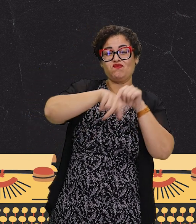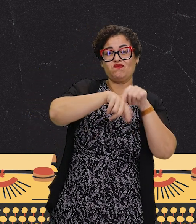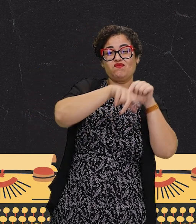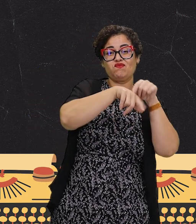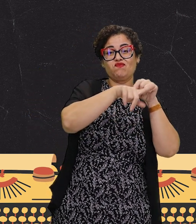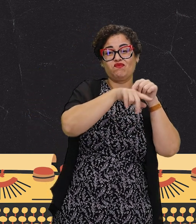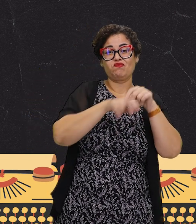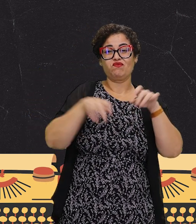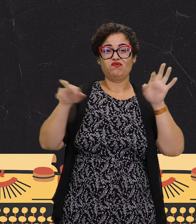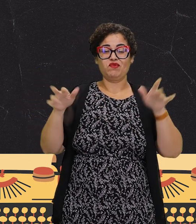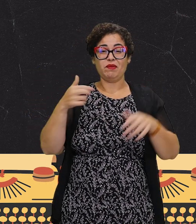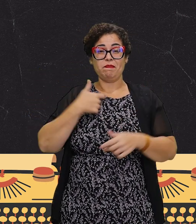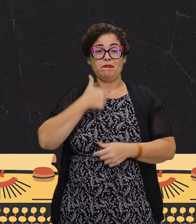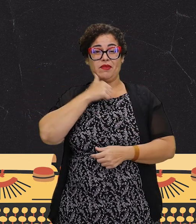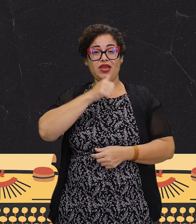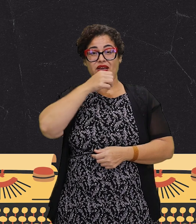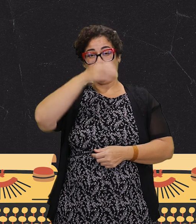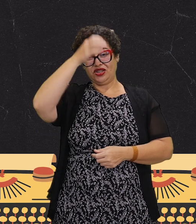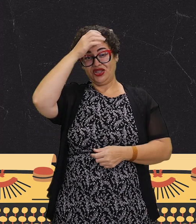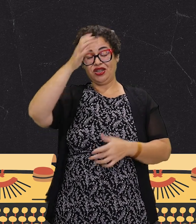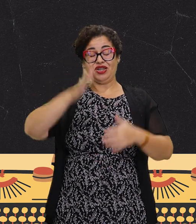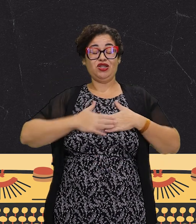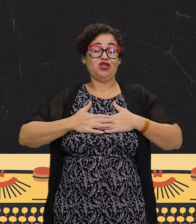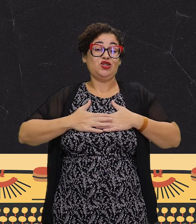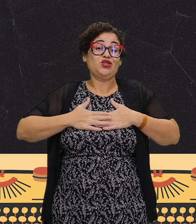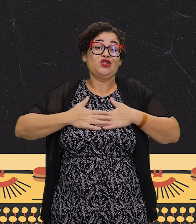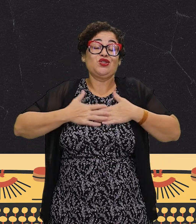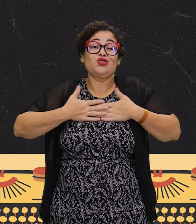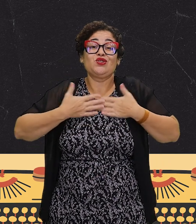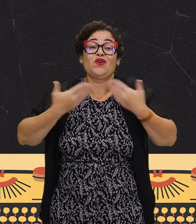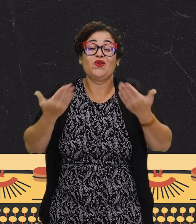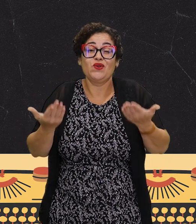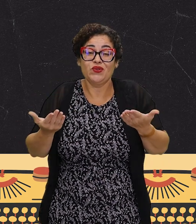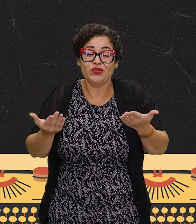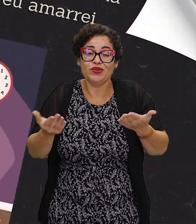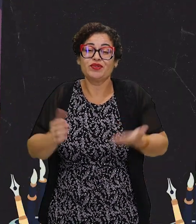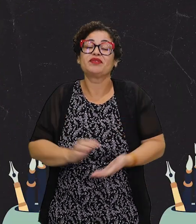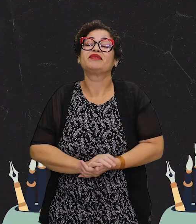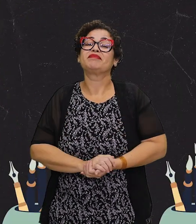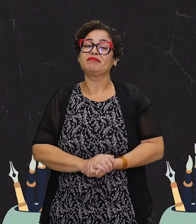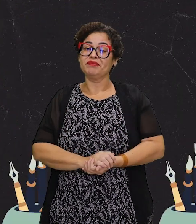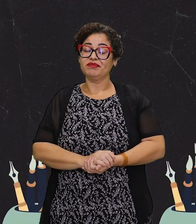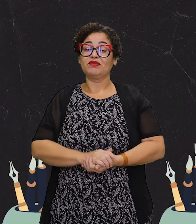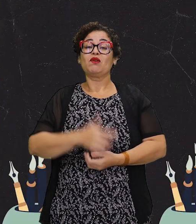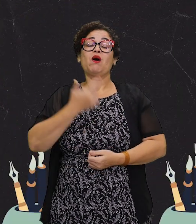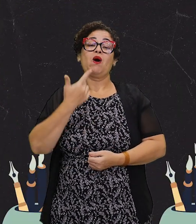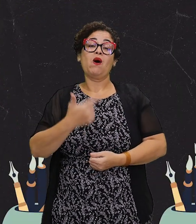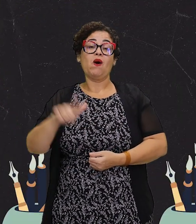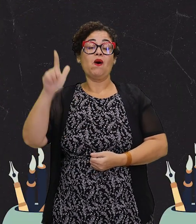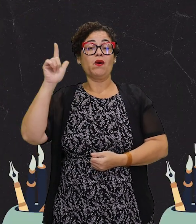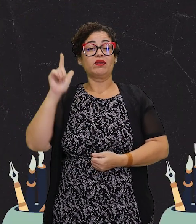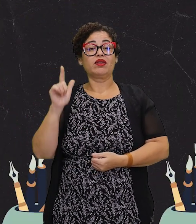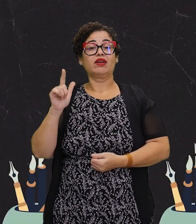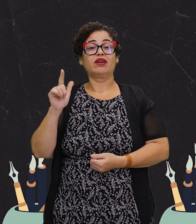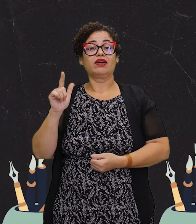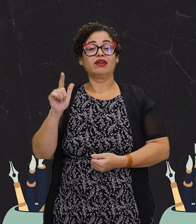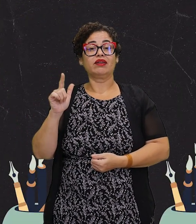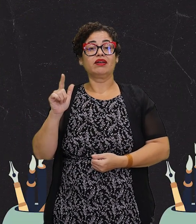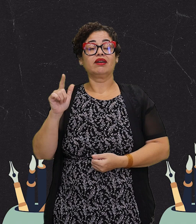fio pendurado, minha tia levou o maior susto. Outra